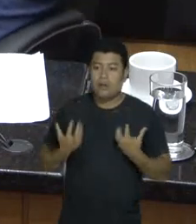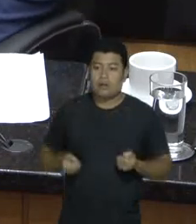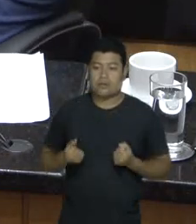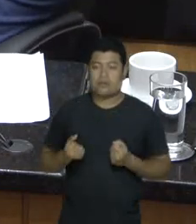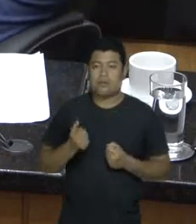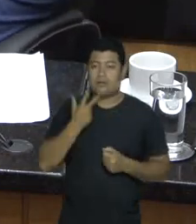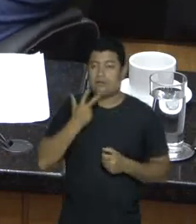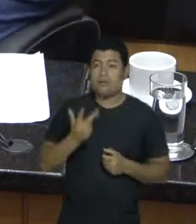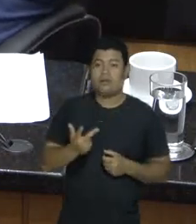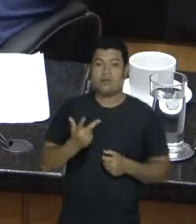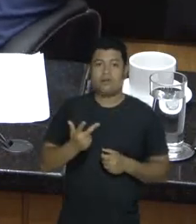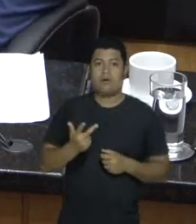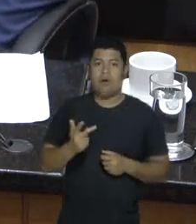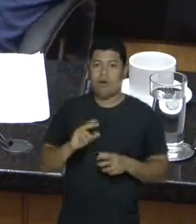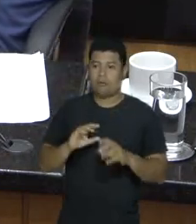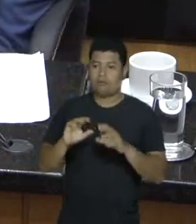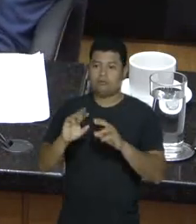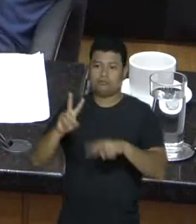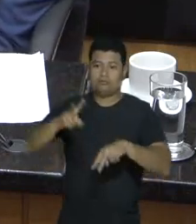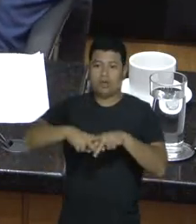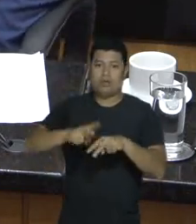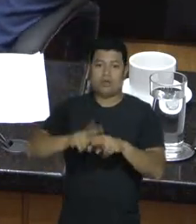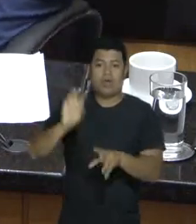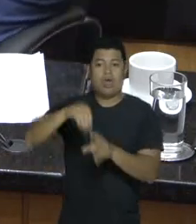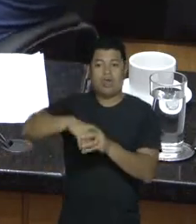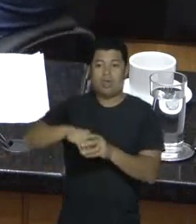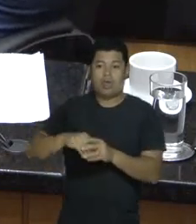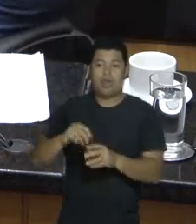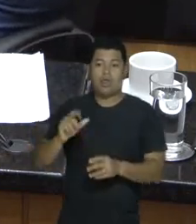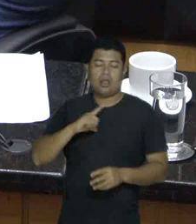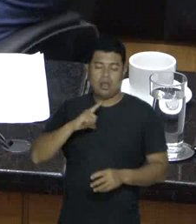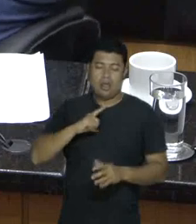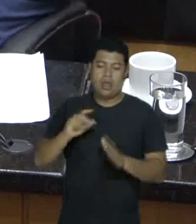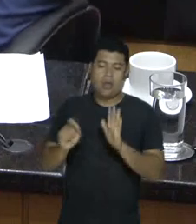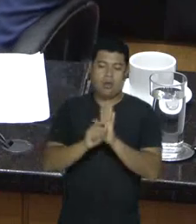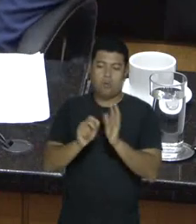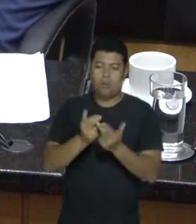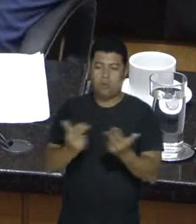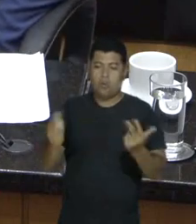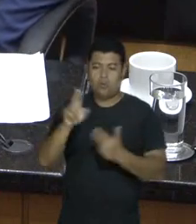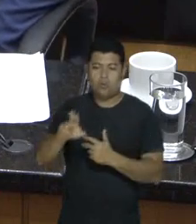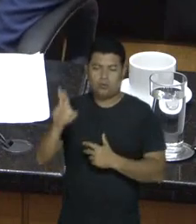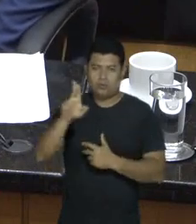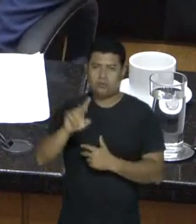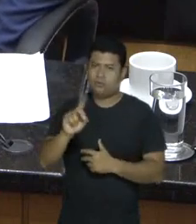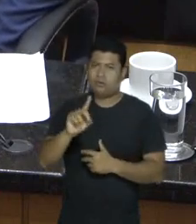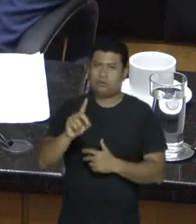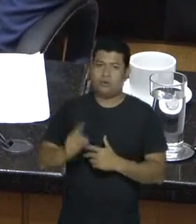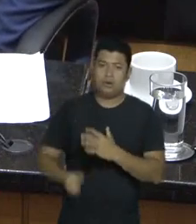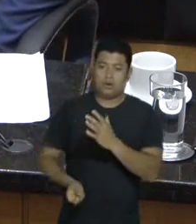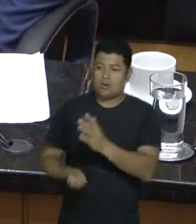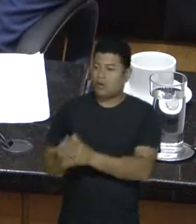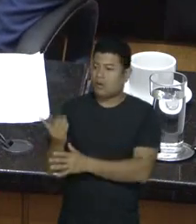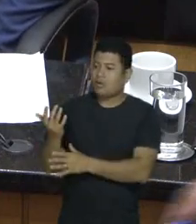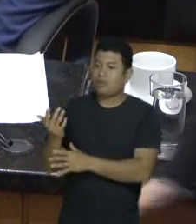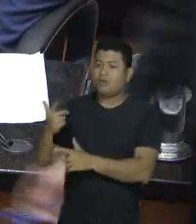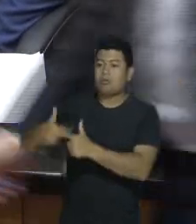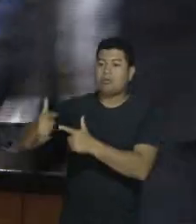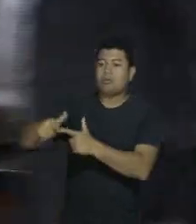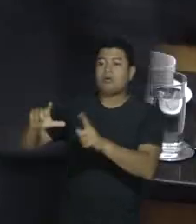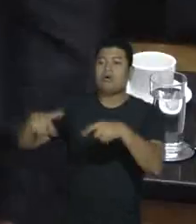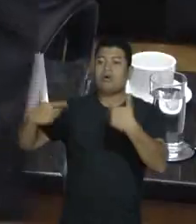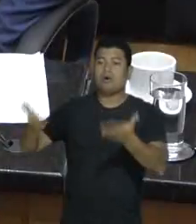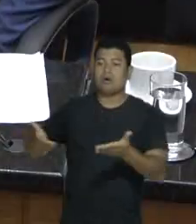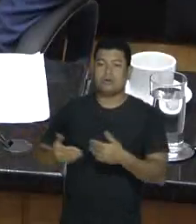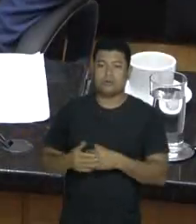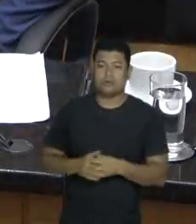presídio, quando a gente poderia estar trabalhando a origem do problema, e não o resultado dos problemas. Seria isso aí, presidente.